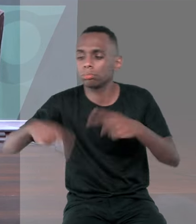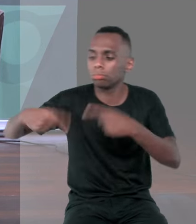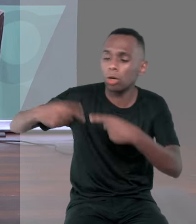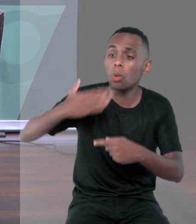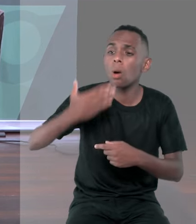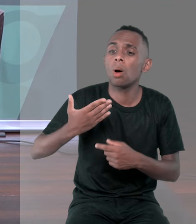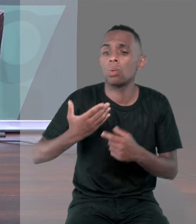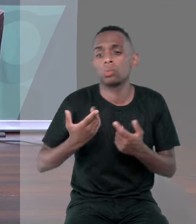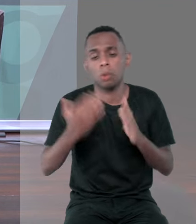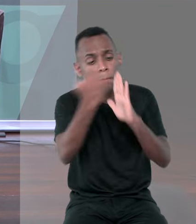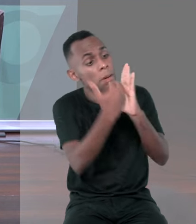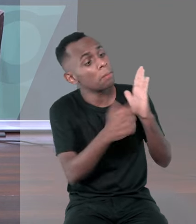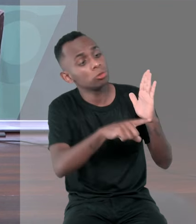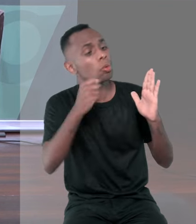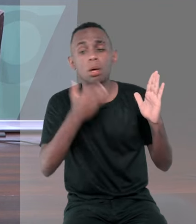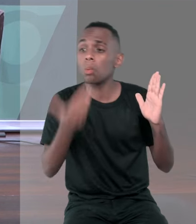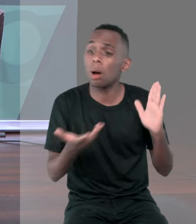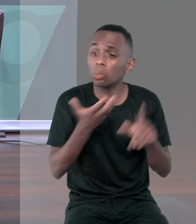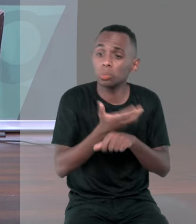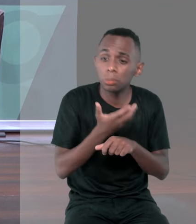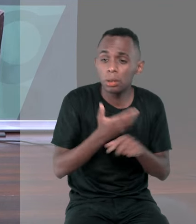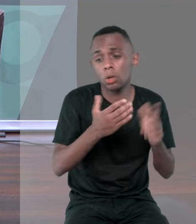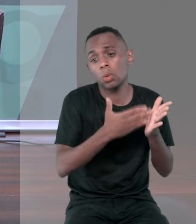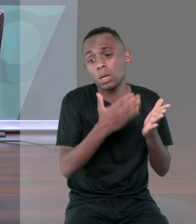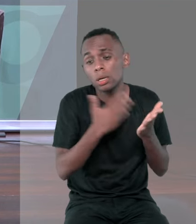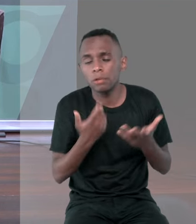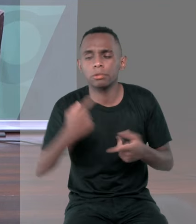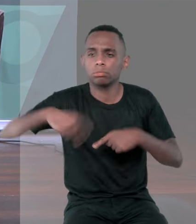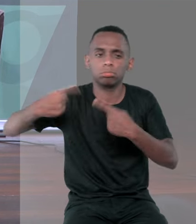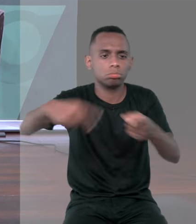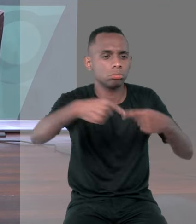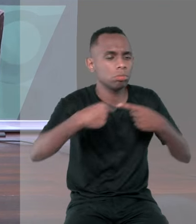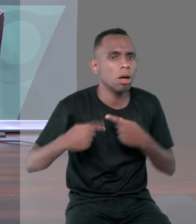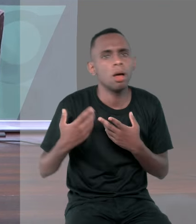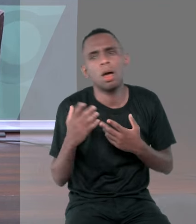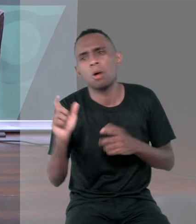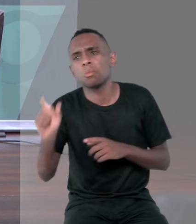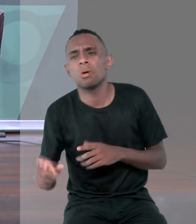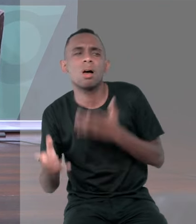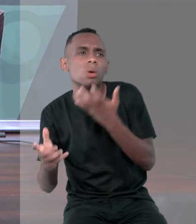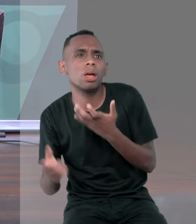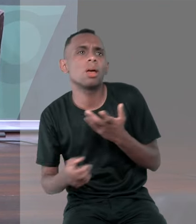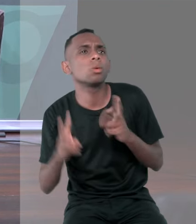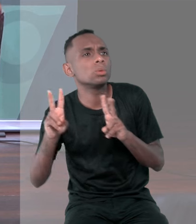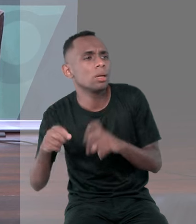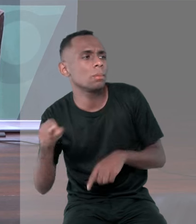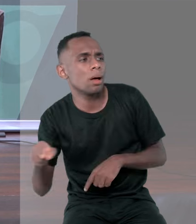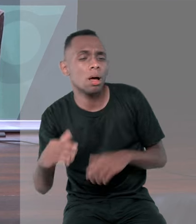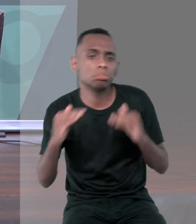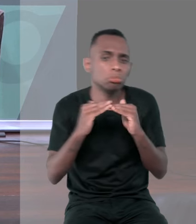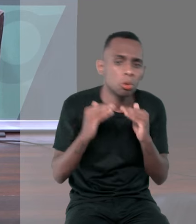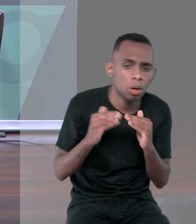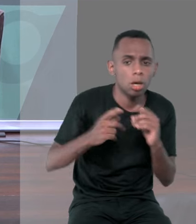adotar. Né? Então, não é nenhuma coisa isolada de um professor, você vai discutindo e, eu quero esse livro aqui, o que vocês acham? Né? Está de